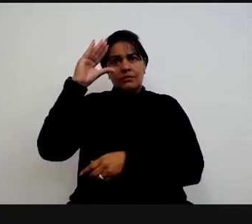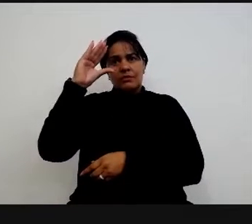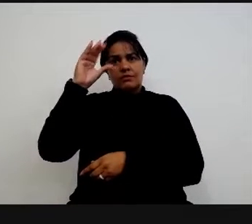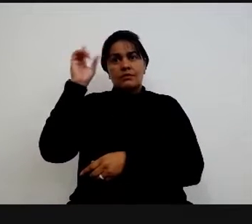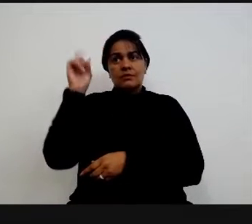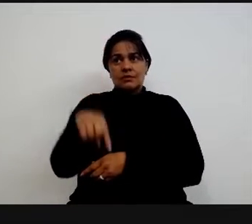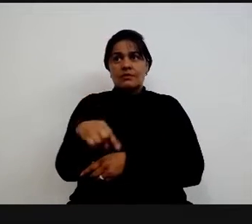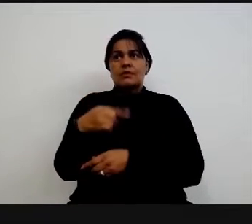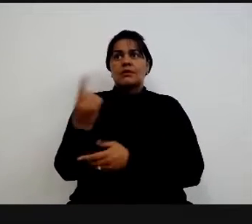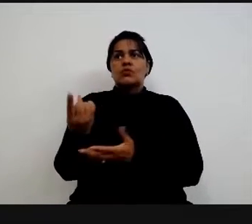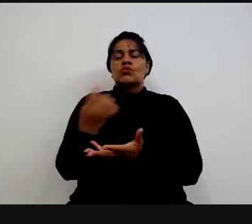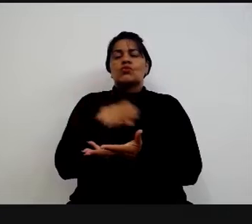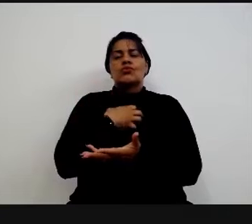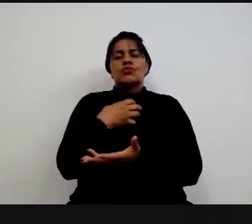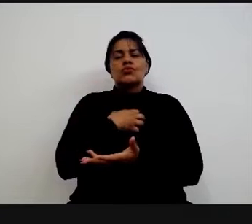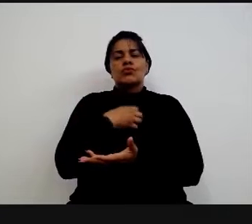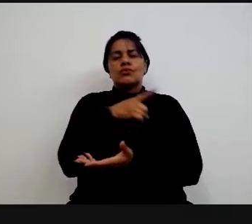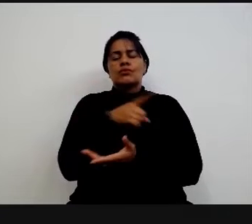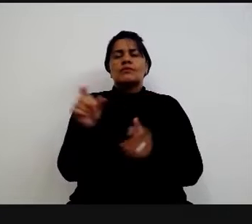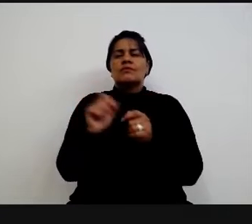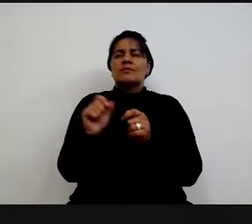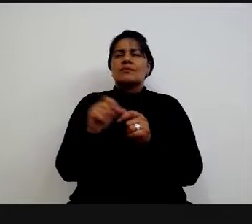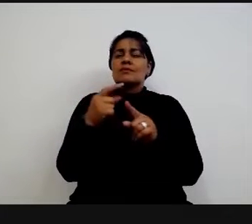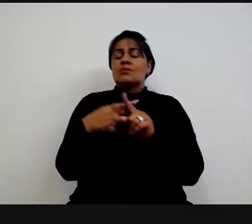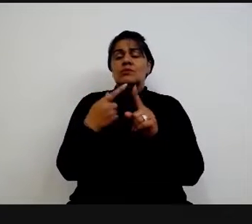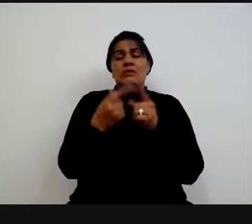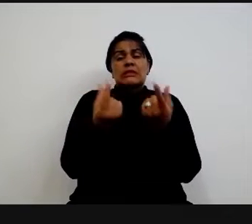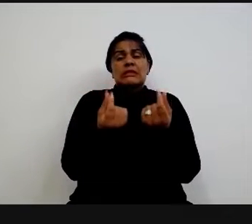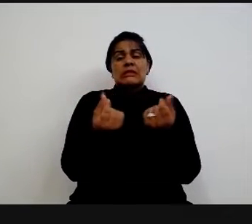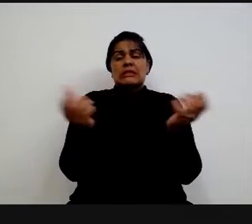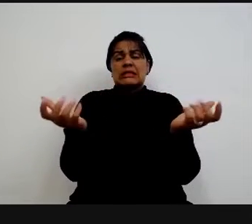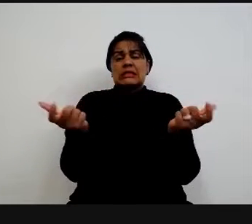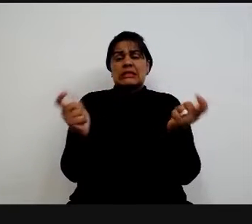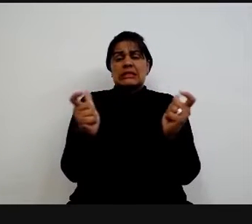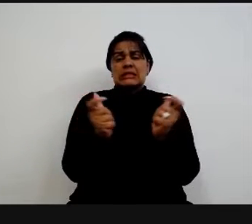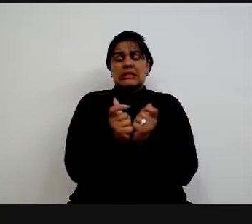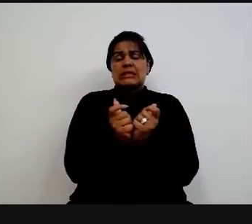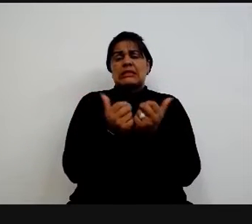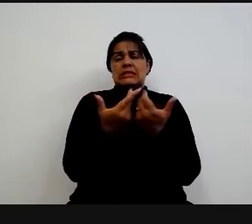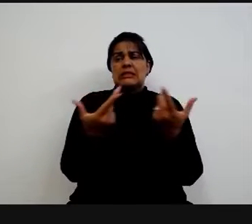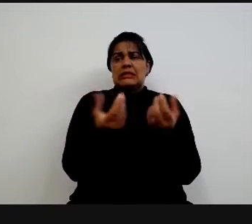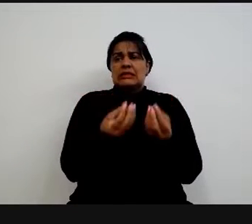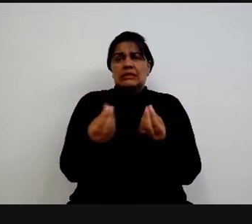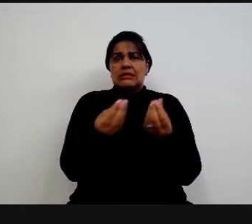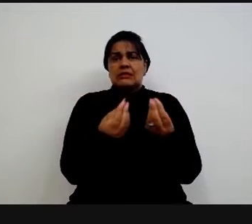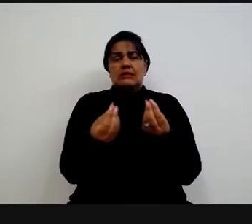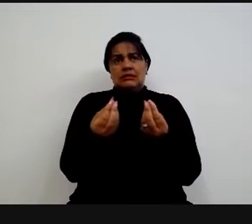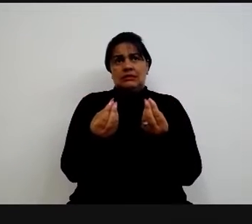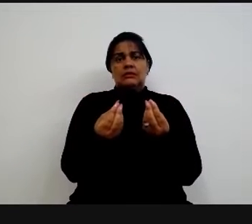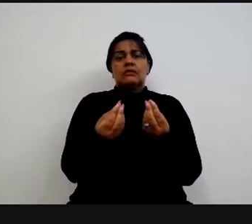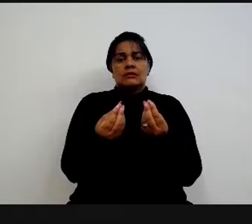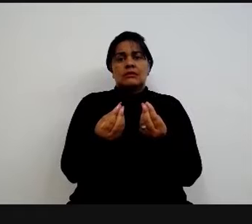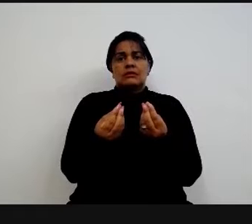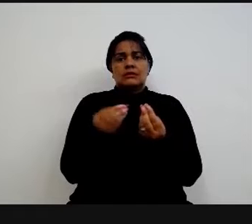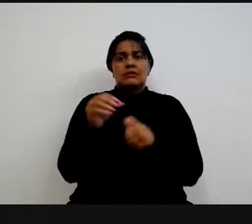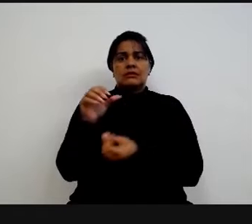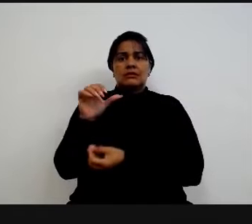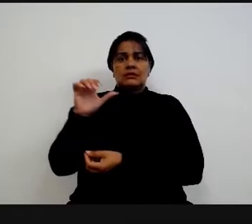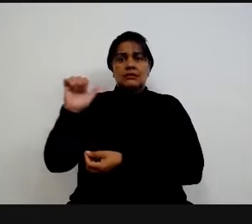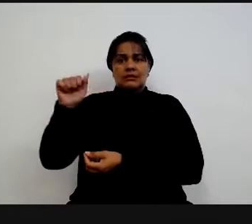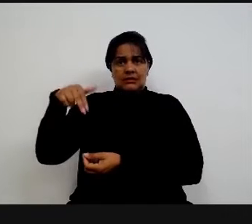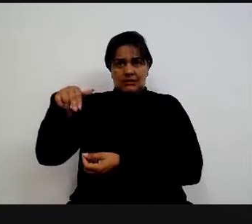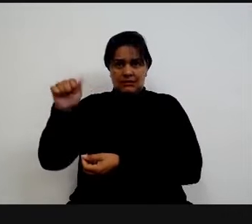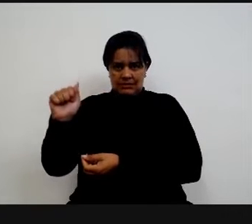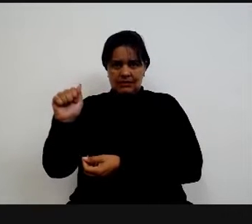forma de lidar com essa escassez de recursos. Na verdade, a Ana Paixão, que estava aqui da